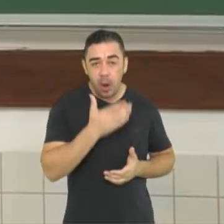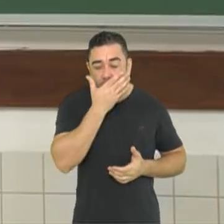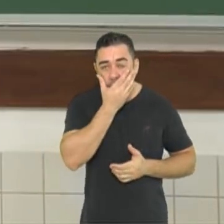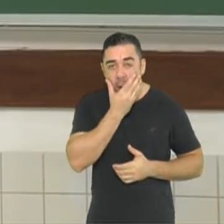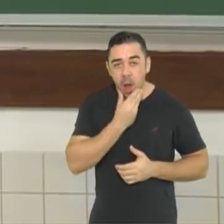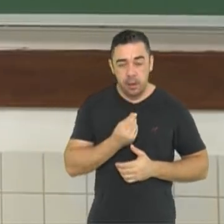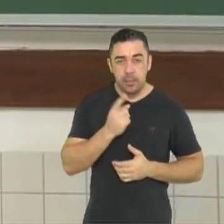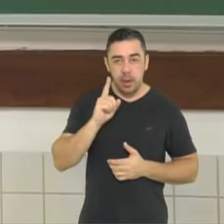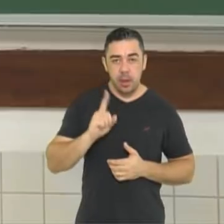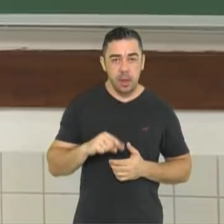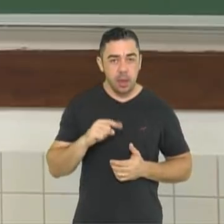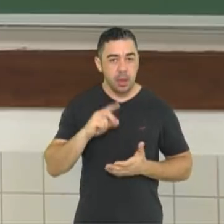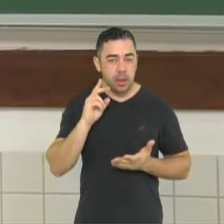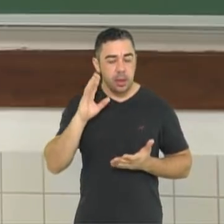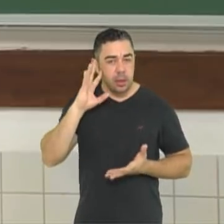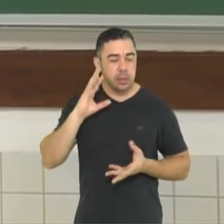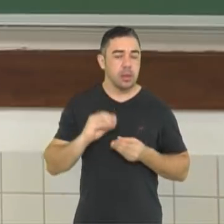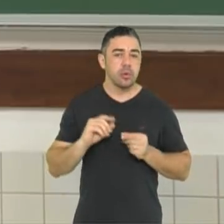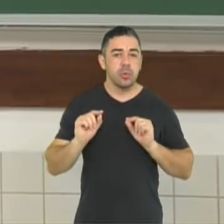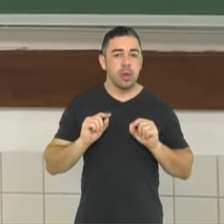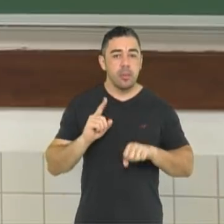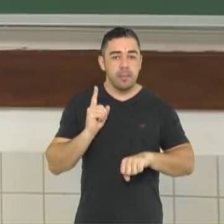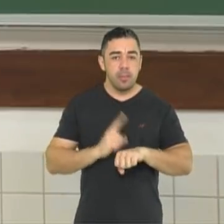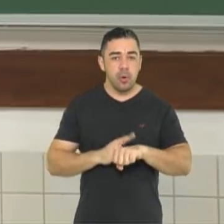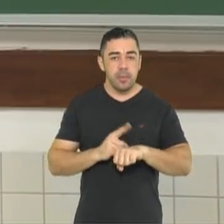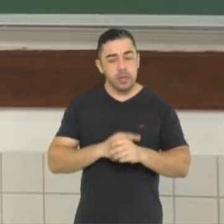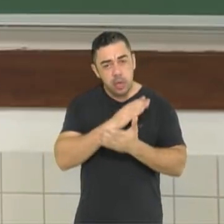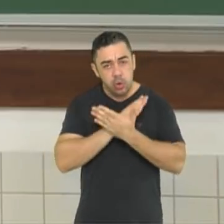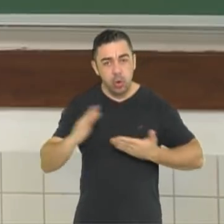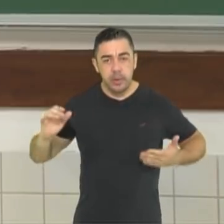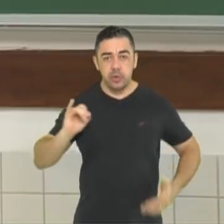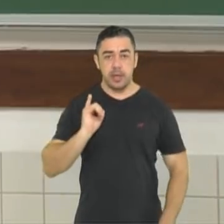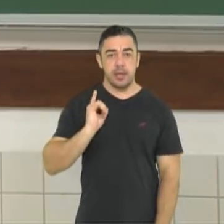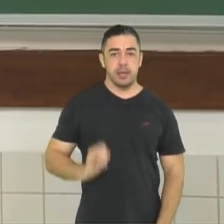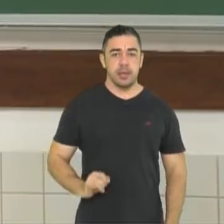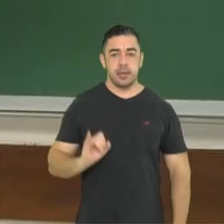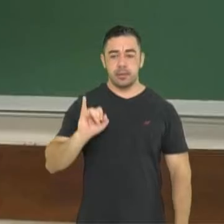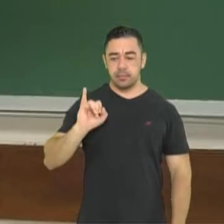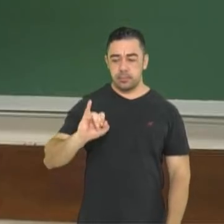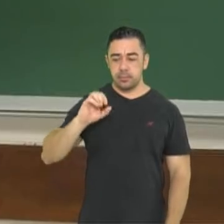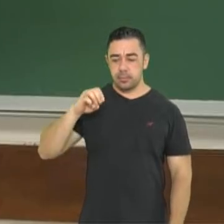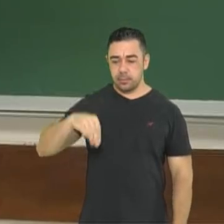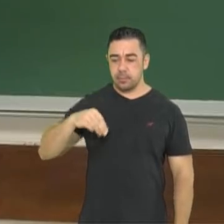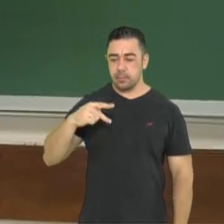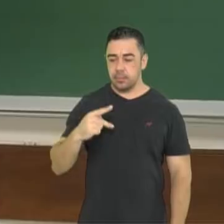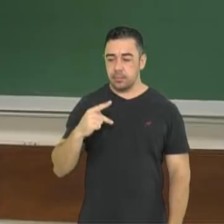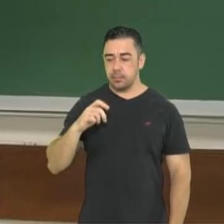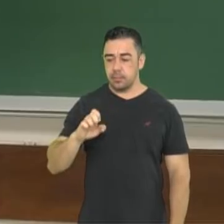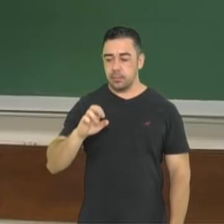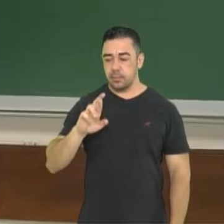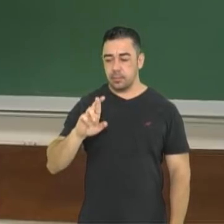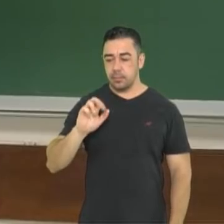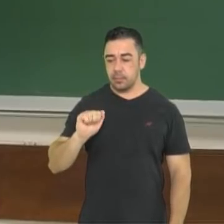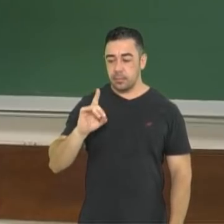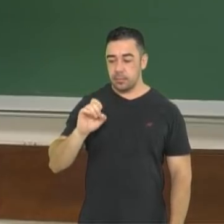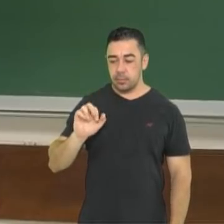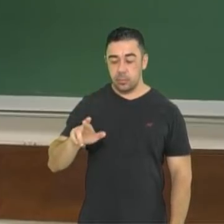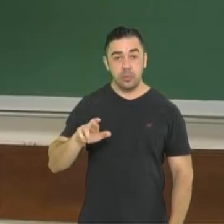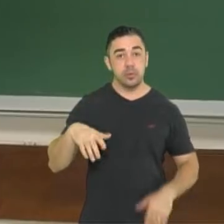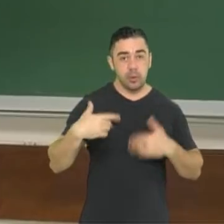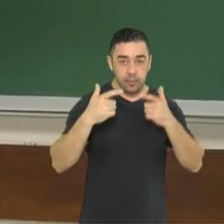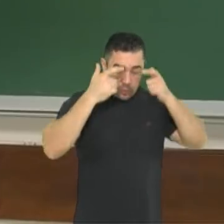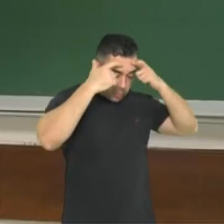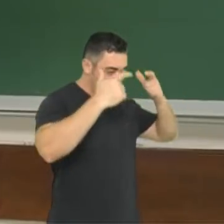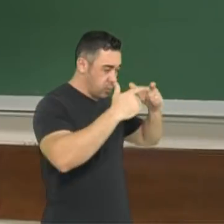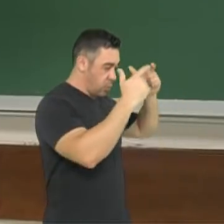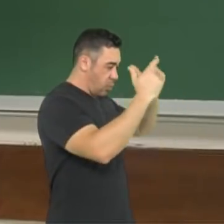foi no ano 800. Se entende que é o momento que ele se tornou imperador. Para ele tornar-se imperador, olha que interessante, ele foi coroado por